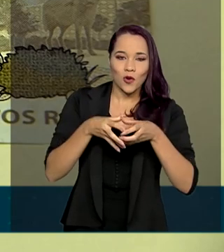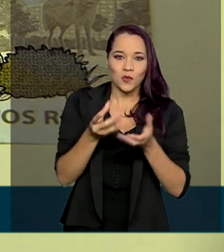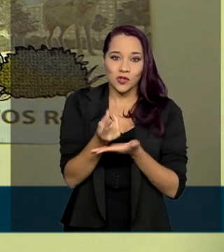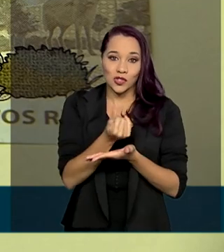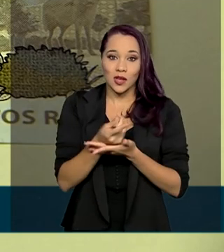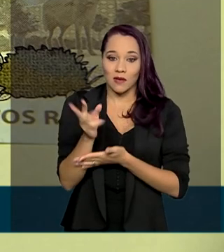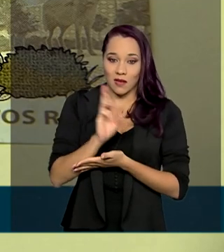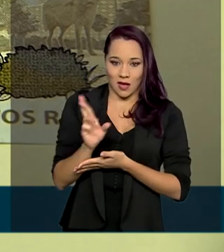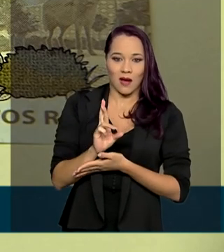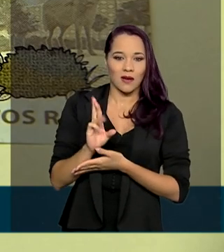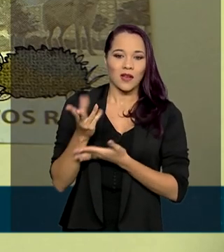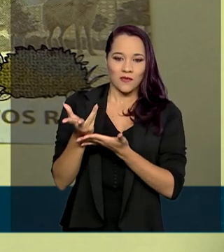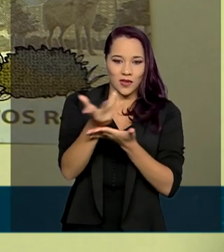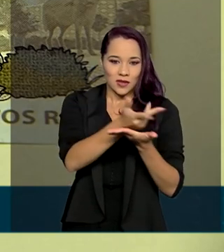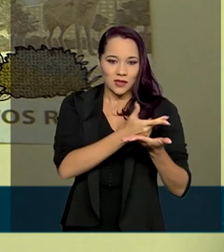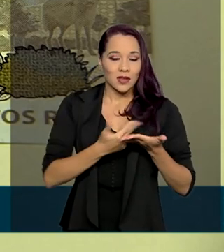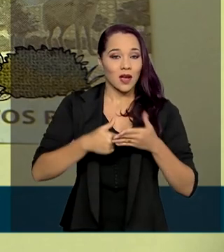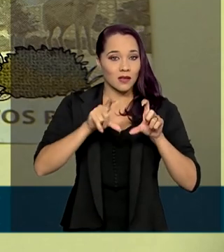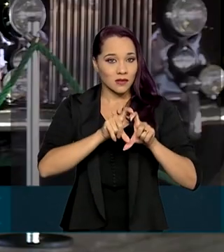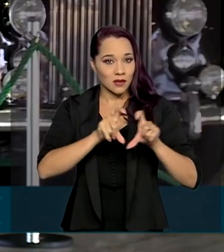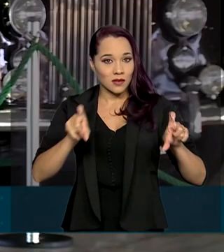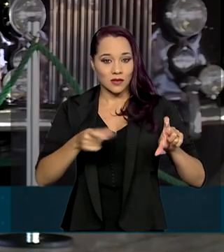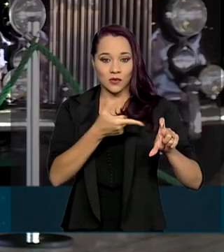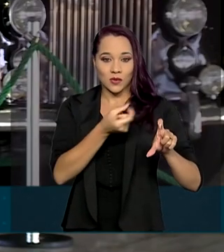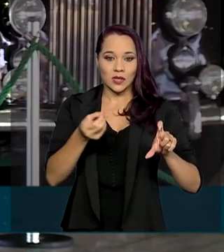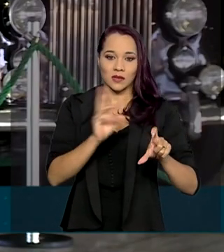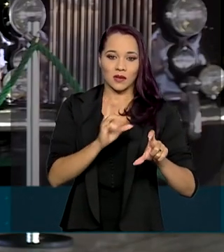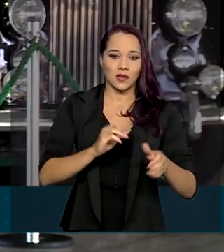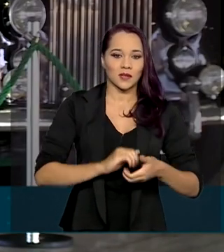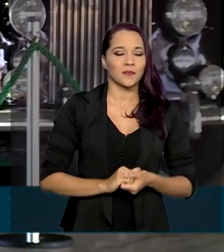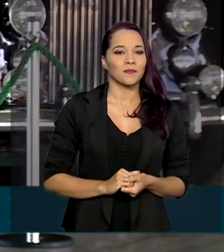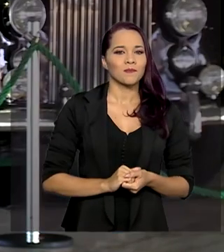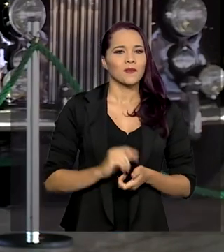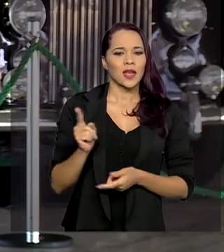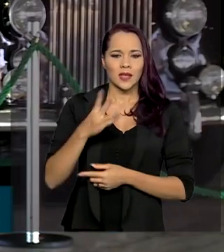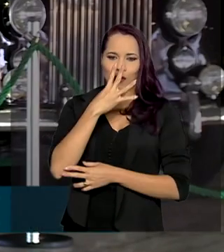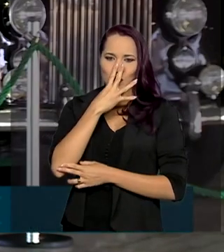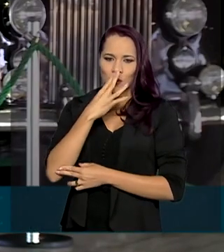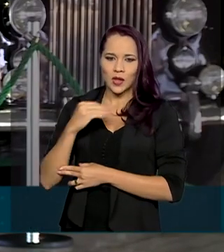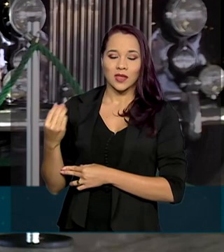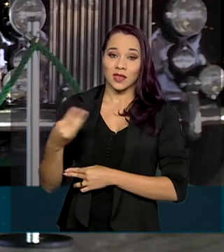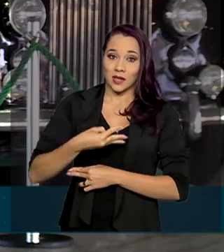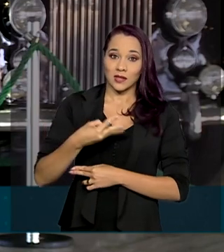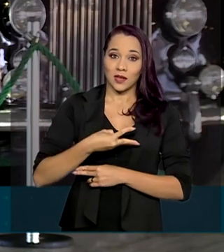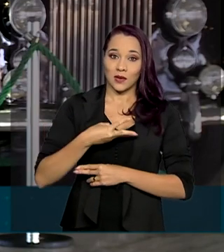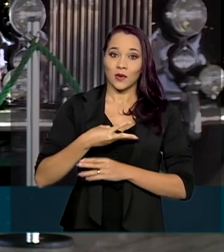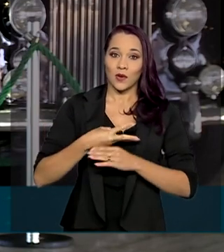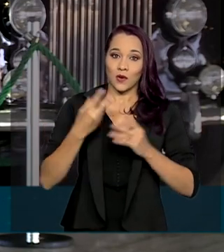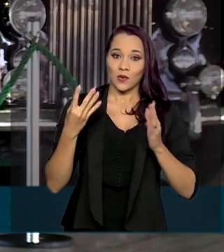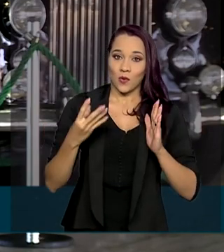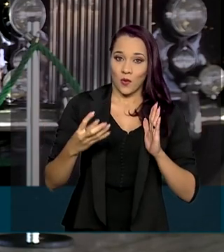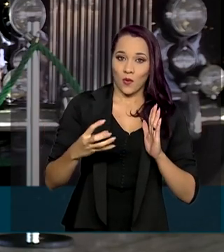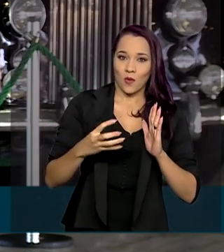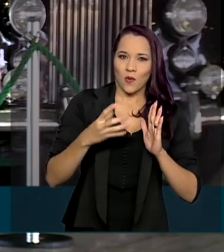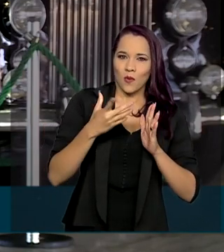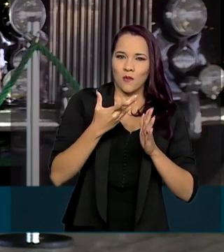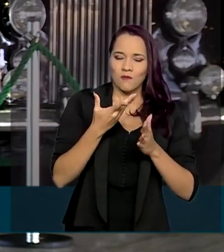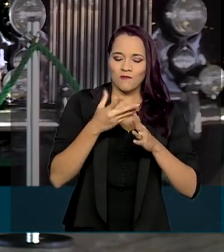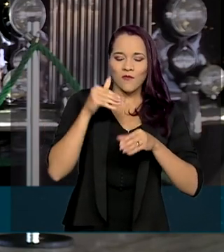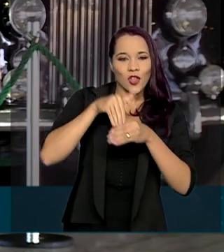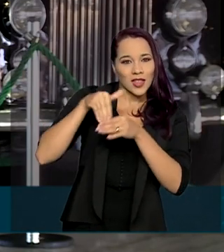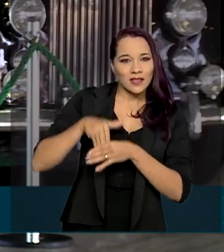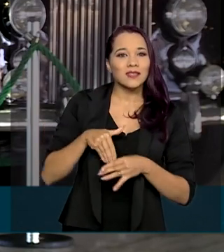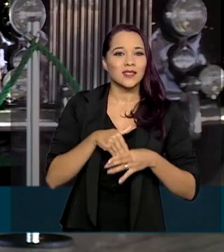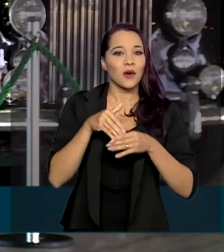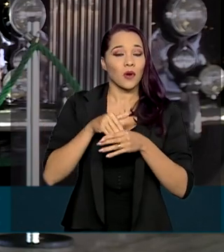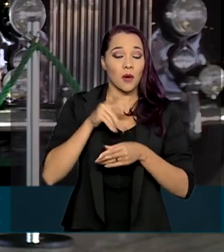para ilustrar a nova nota de 200 reais. O lobo-guará ficou em terceiro lugar em um concurso feito pelo Banco Central em 2001, quando